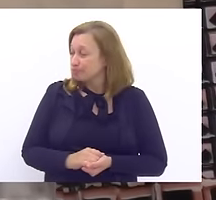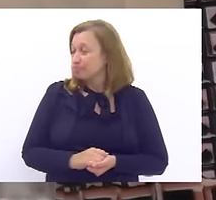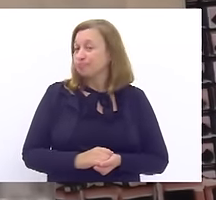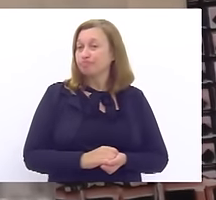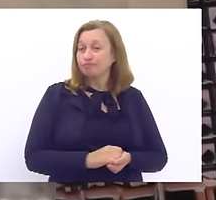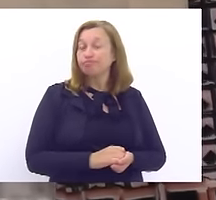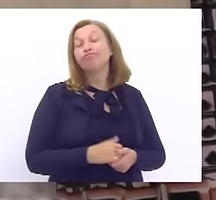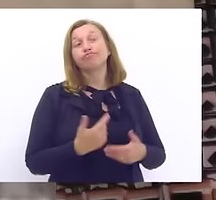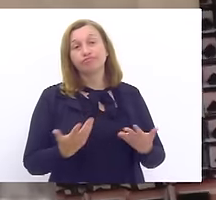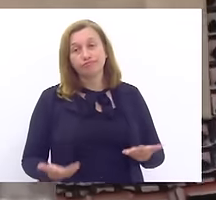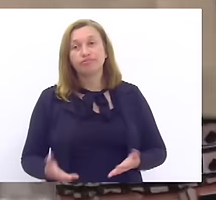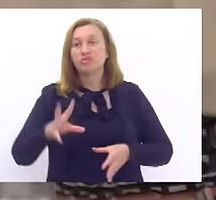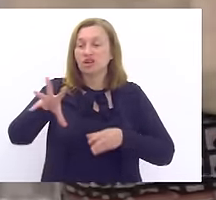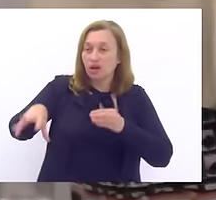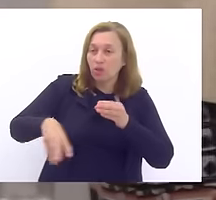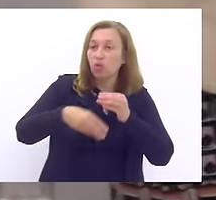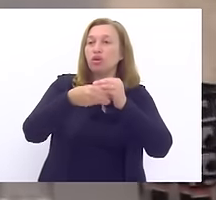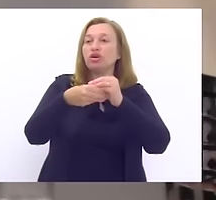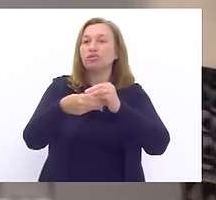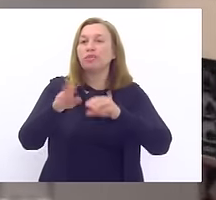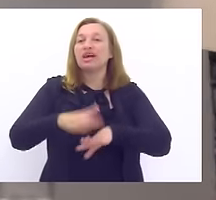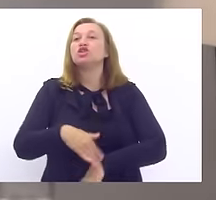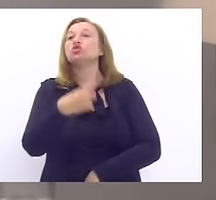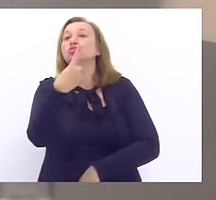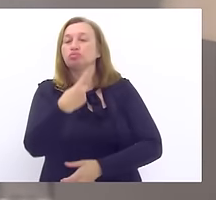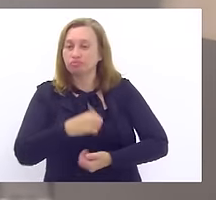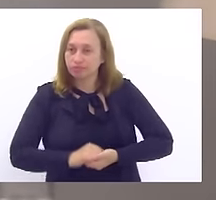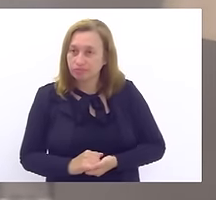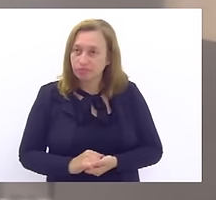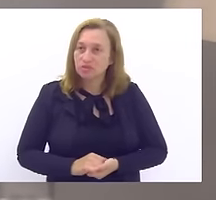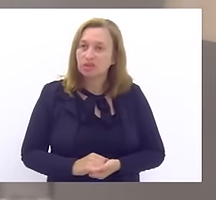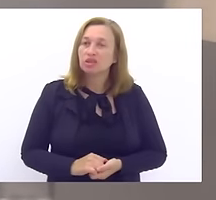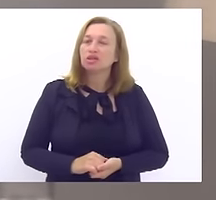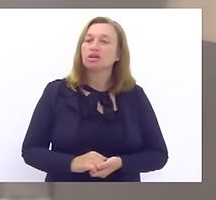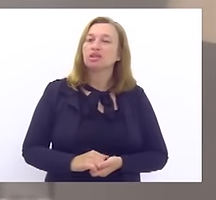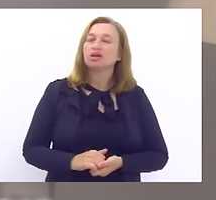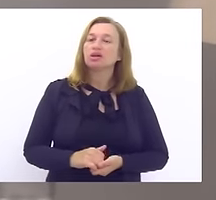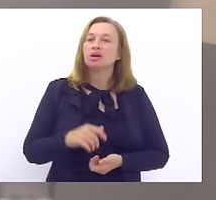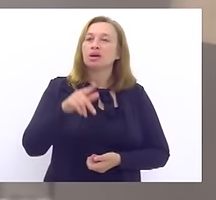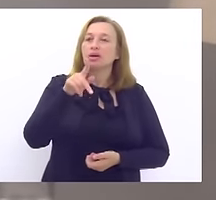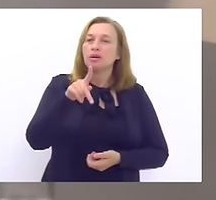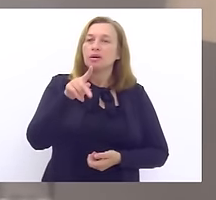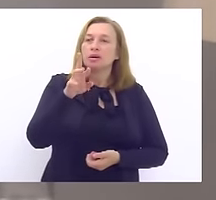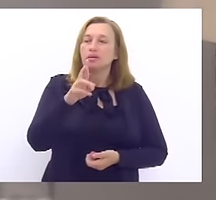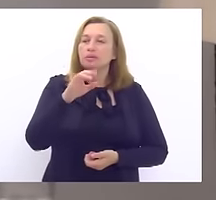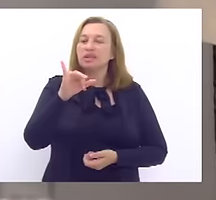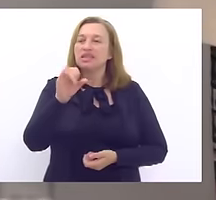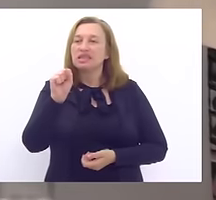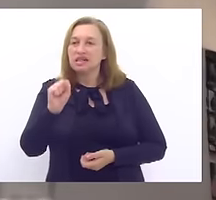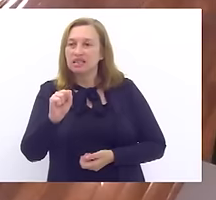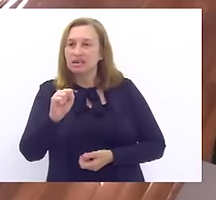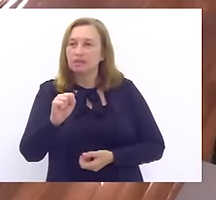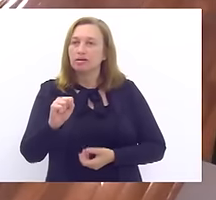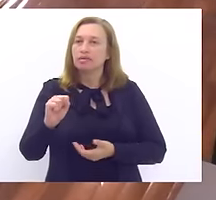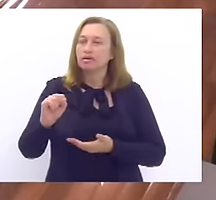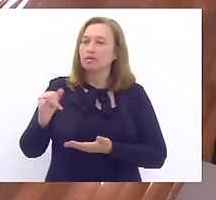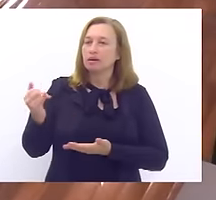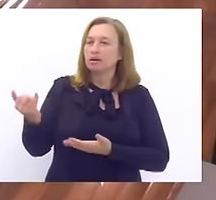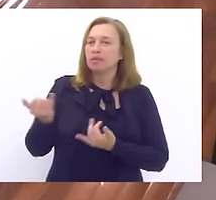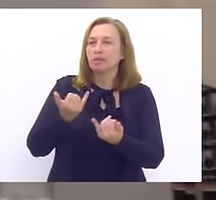então incluída a senhora Priscila Capistrano pegar os dados dela